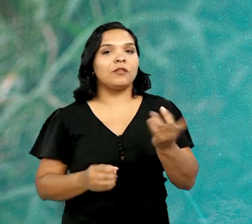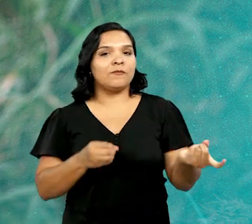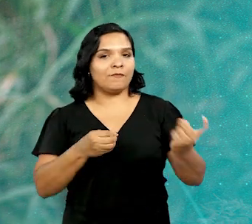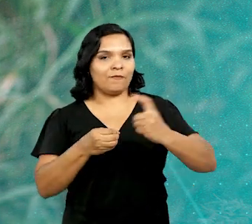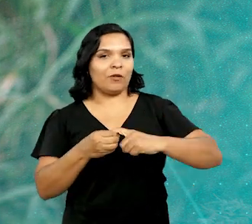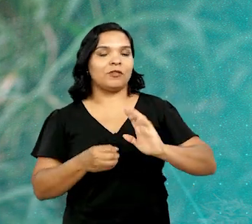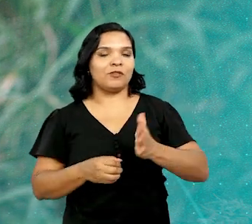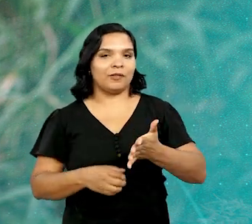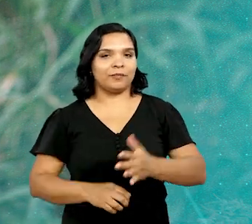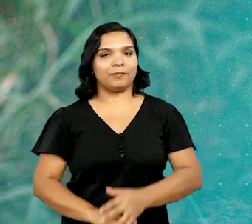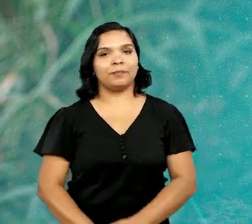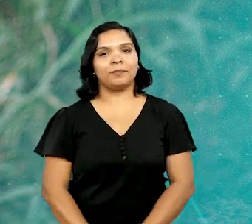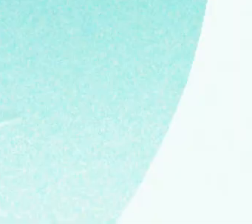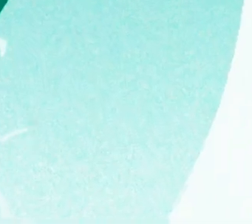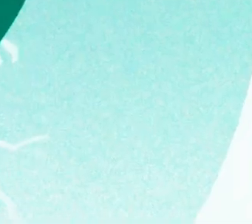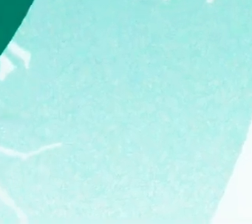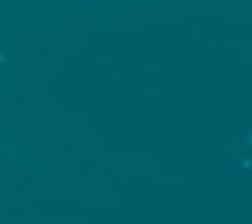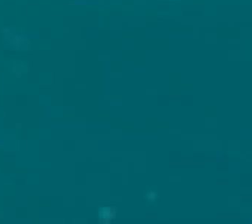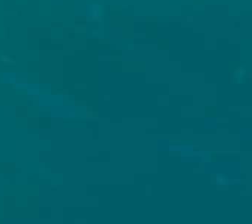gente volta já já.